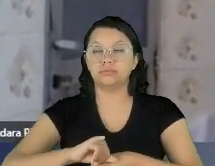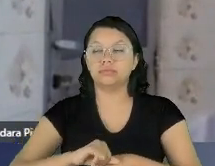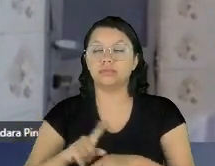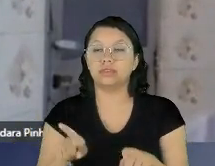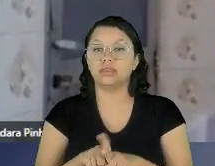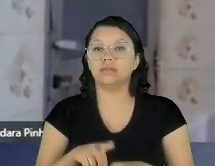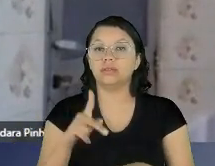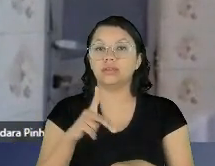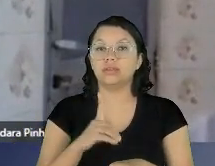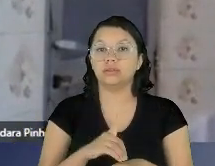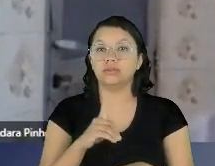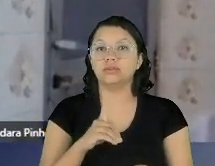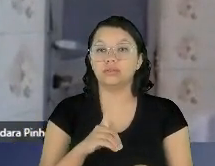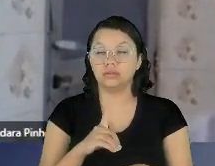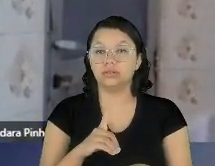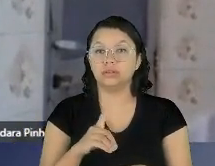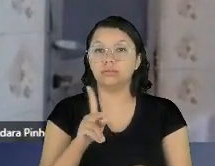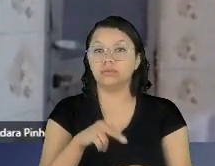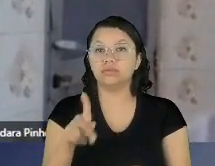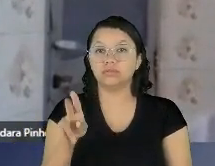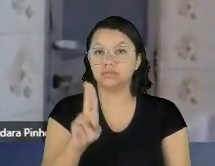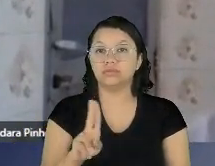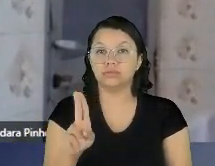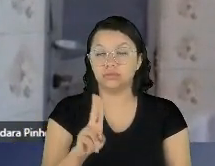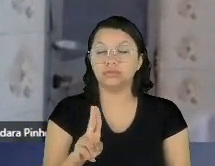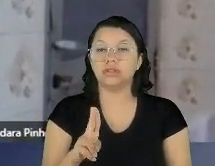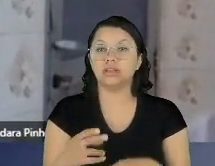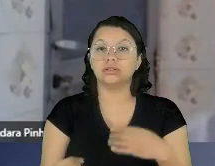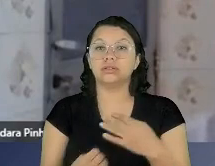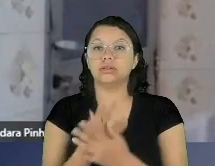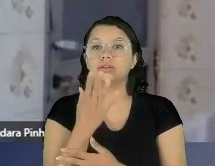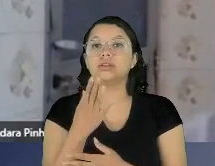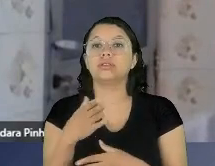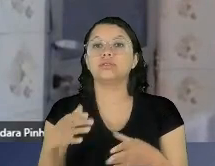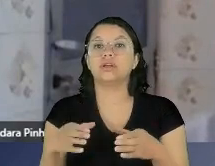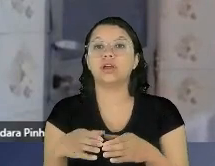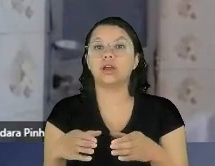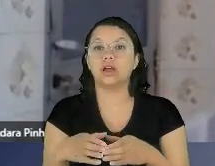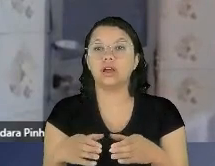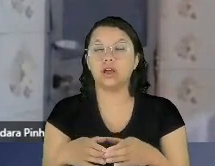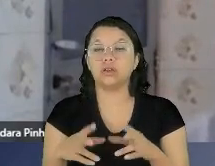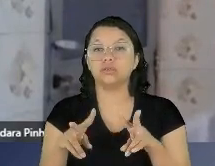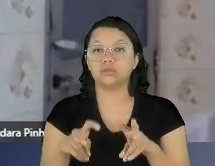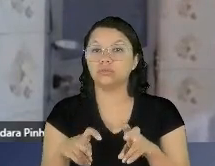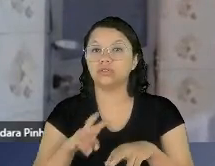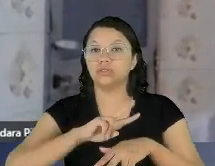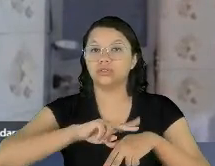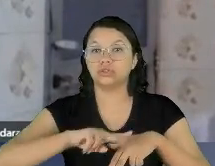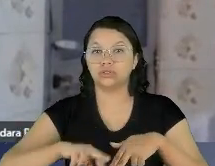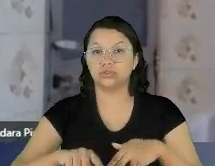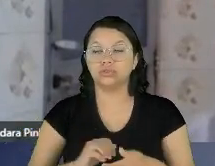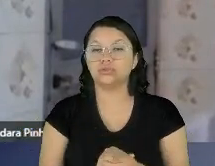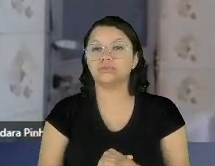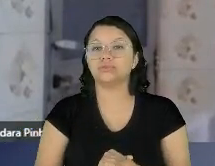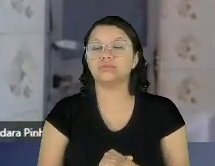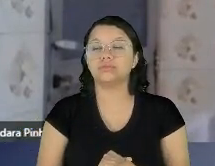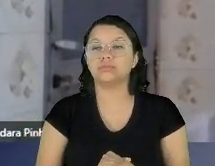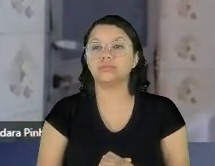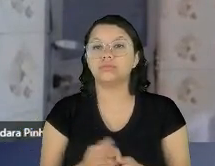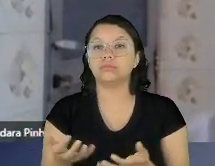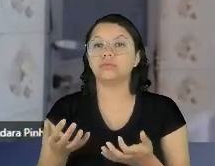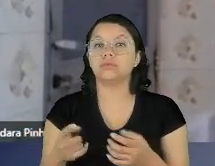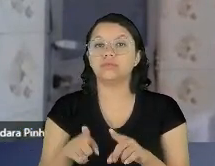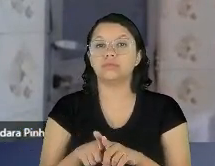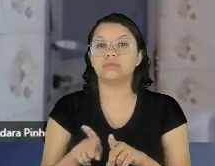e professora da mesma universidade e fundadora da Bastet Compliance de Gênero. Queria